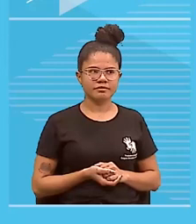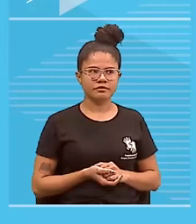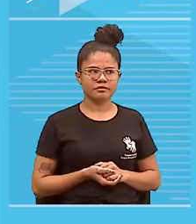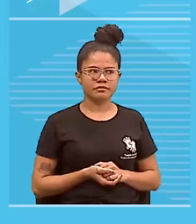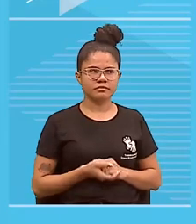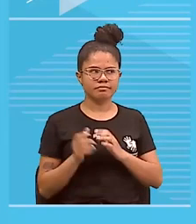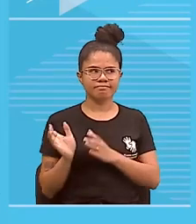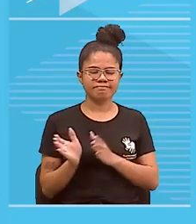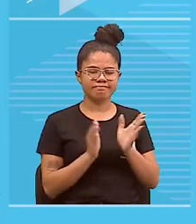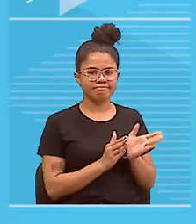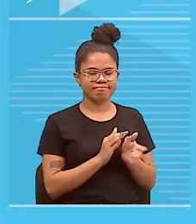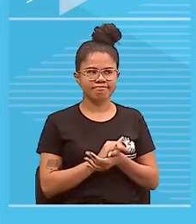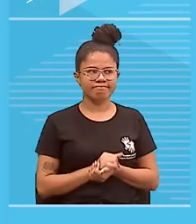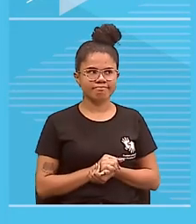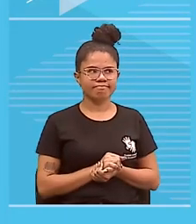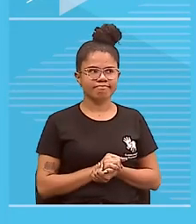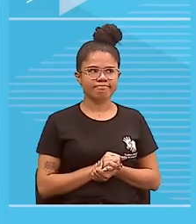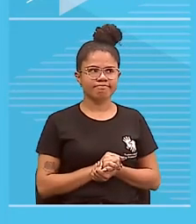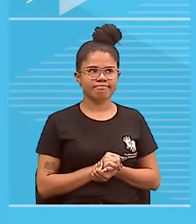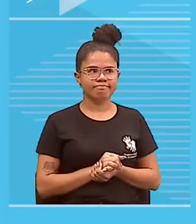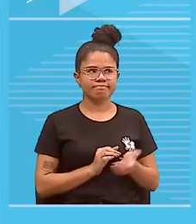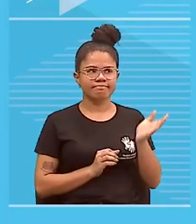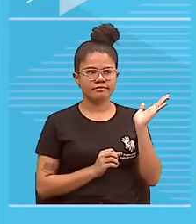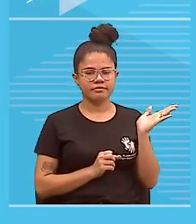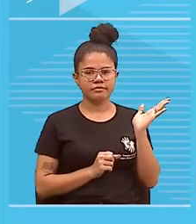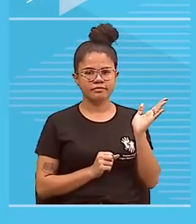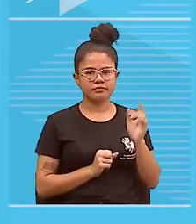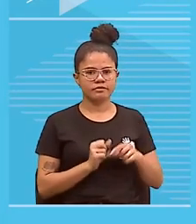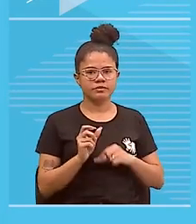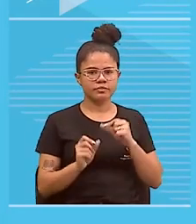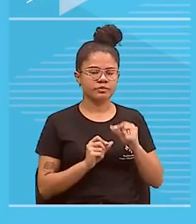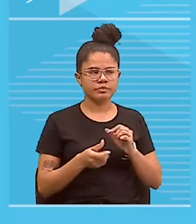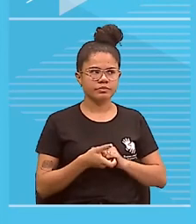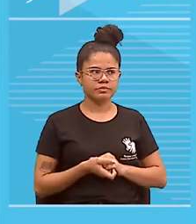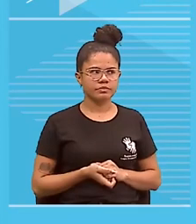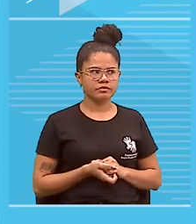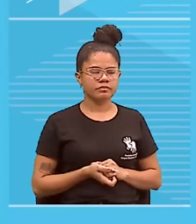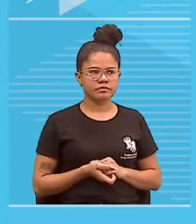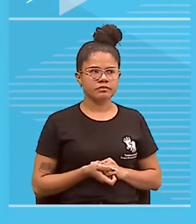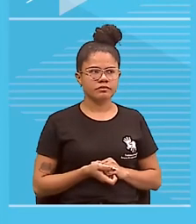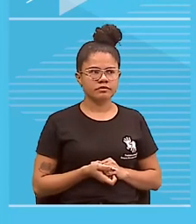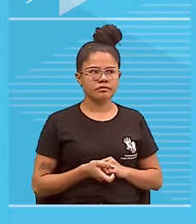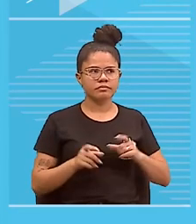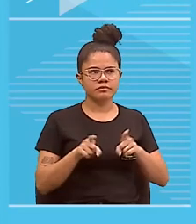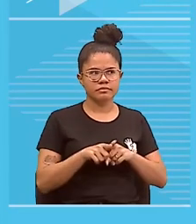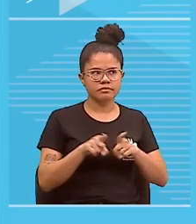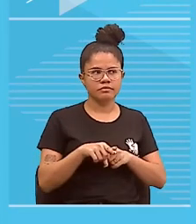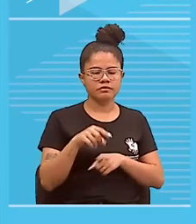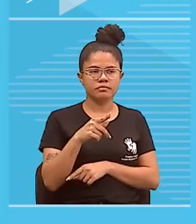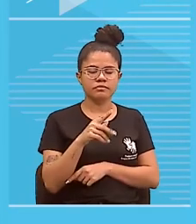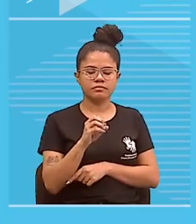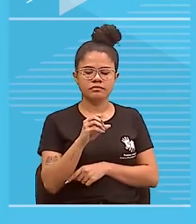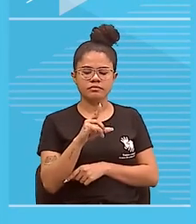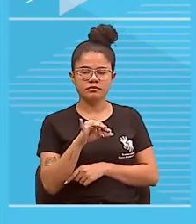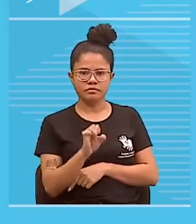e para frente e a celulose é bom a celulose também é um polissacarídeo